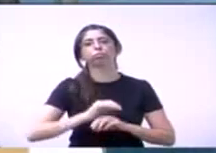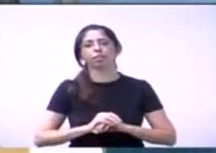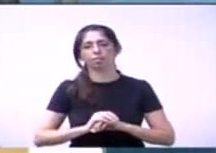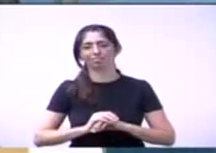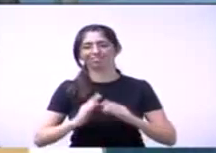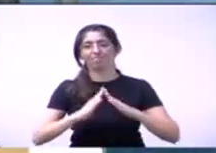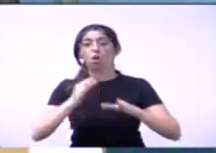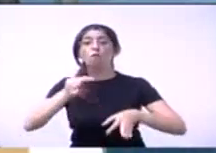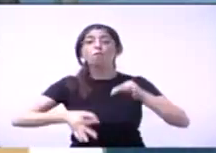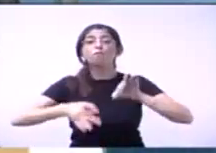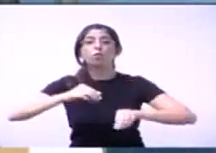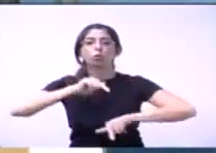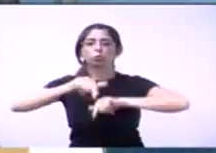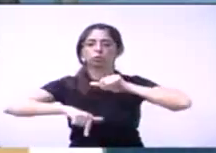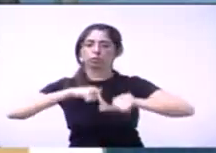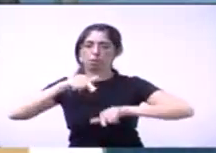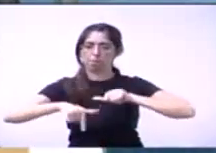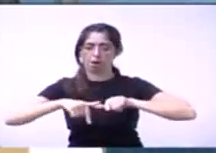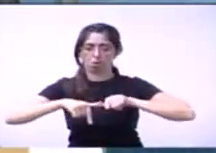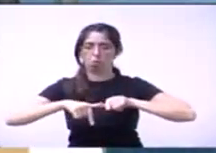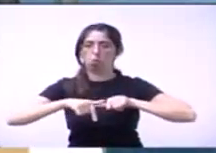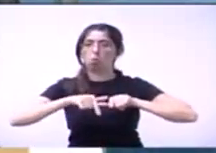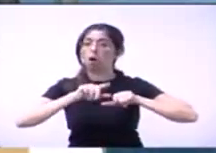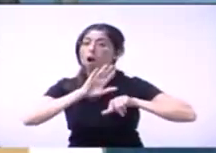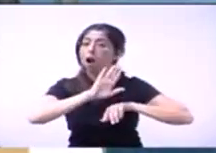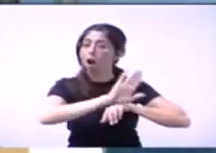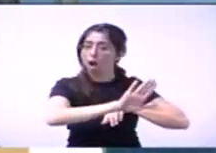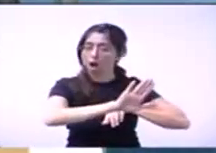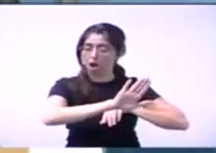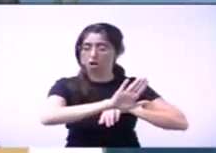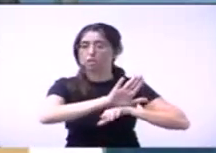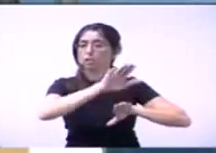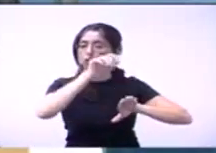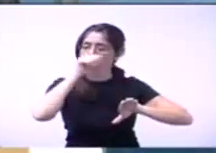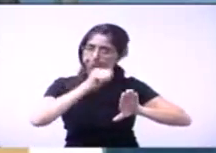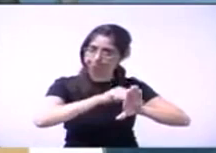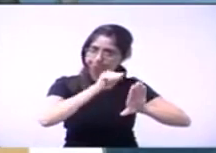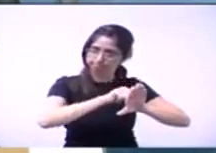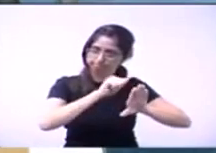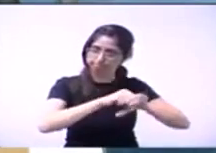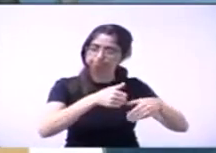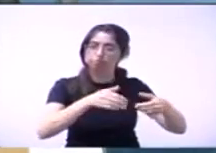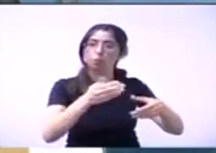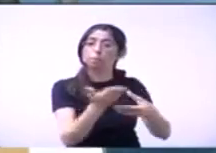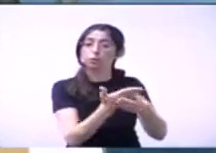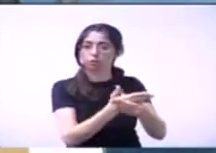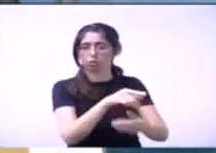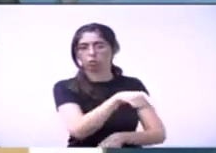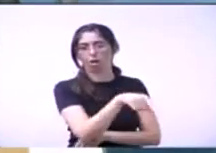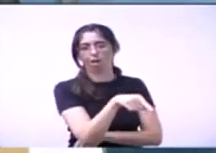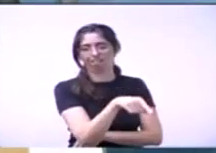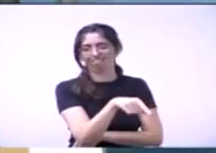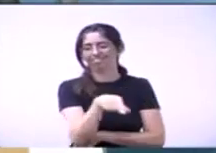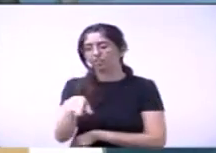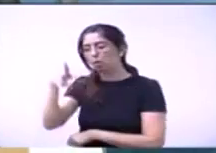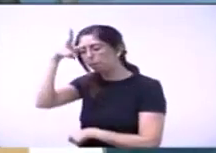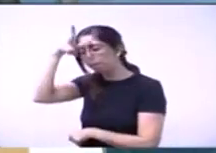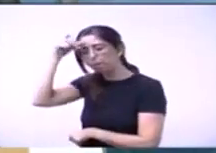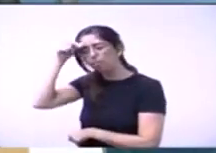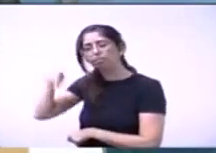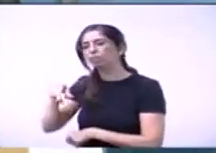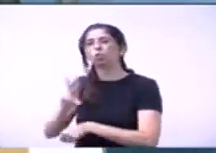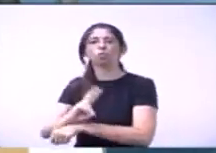prefeitura. Por quê? Porque o prefeito não pode fiscalizar se a empresa está empregando ou